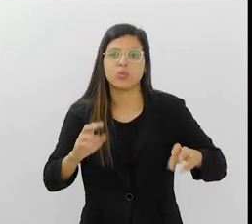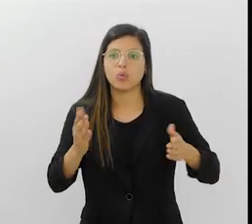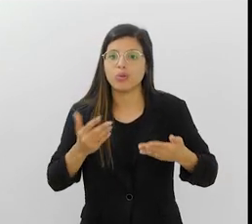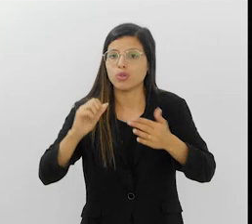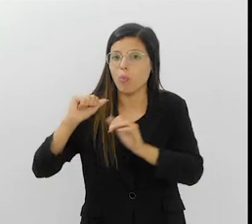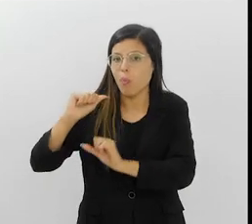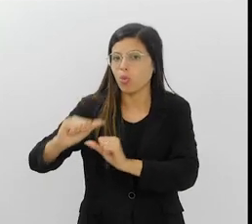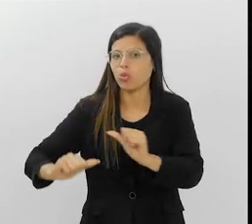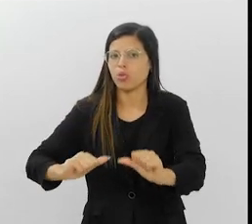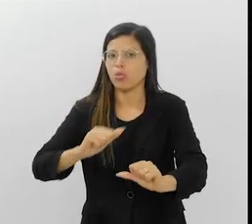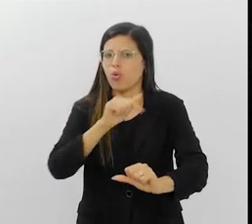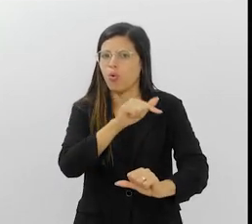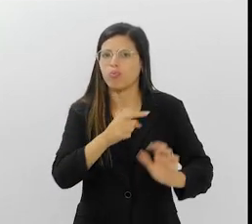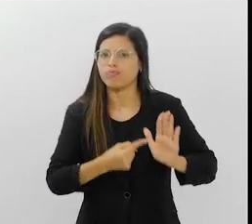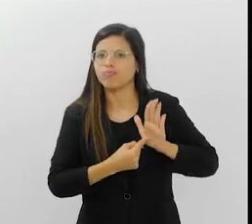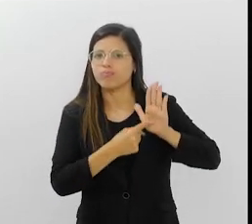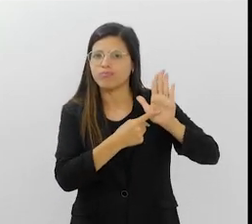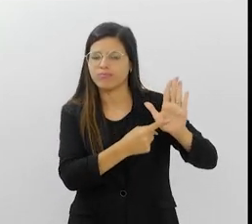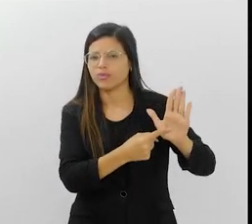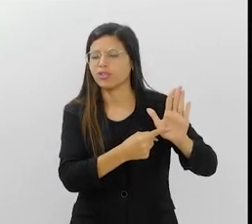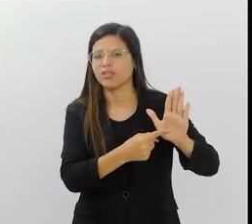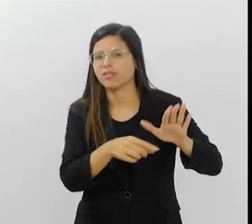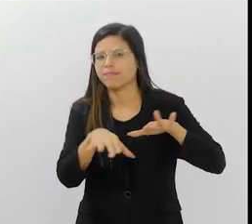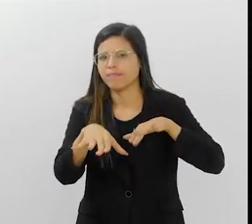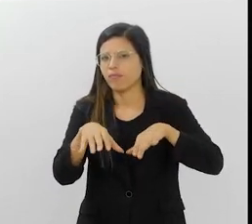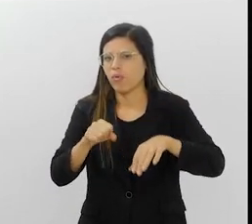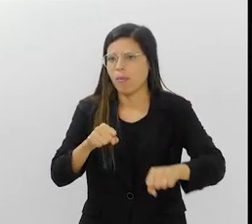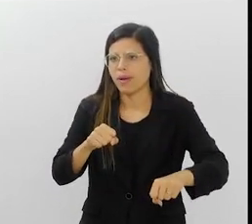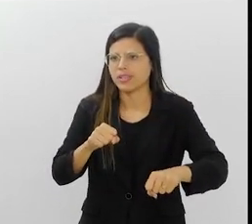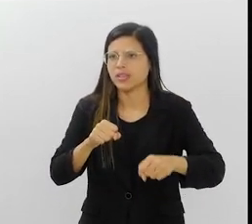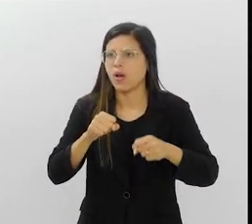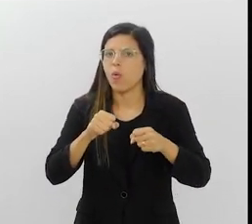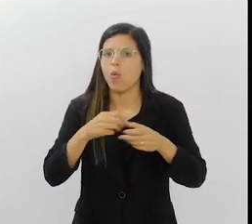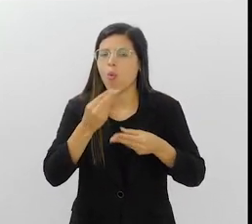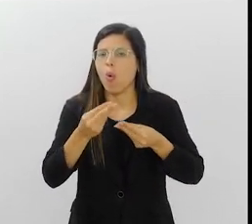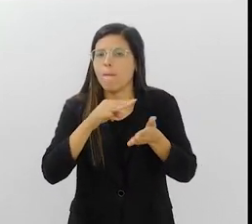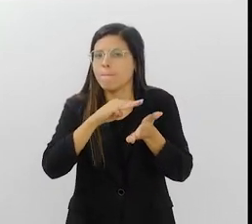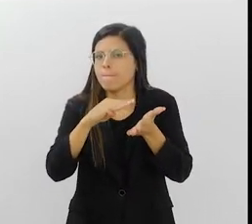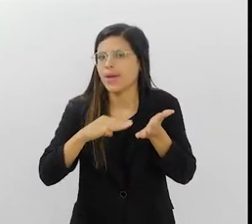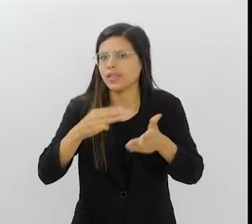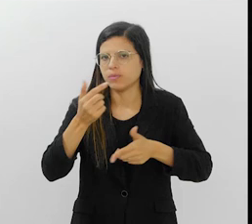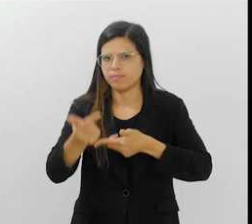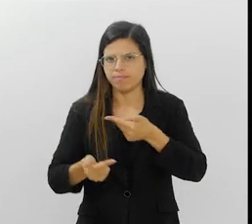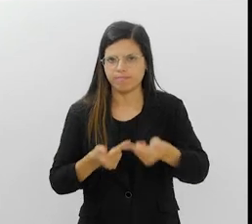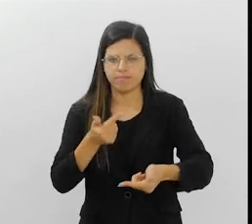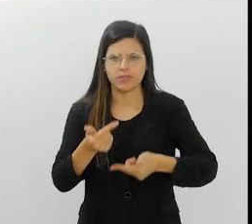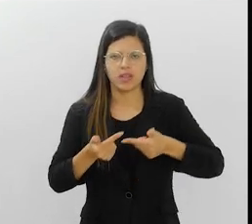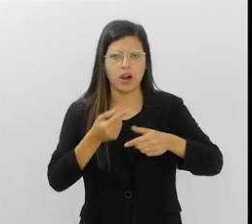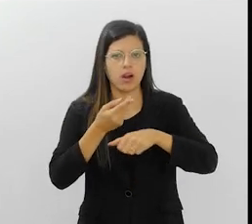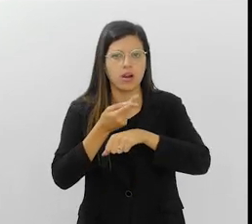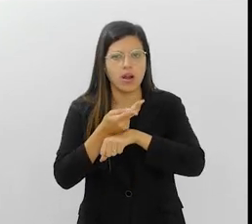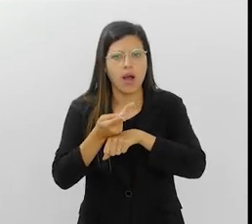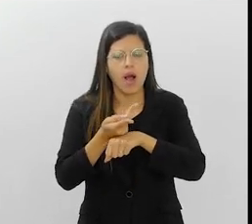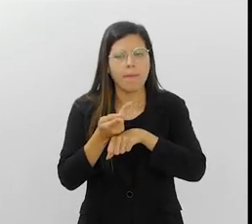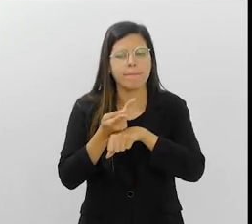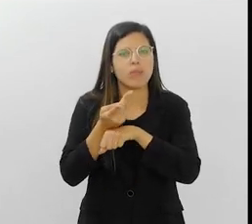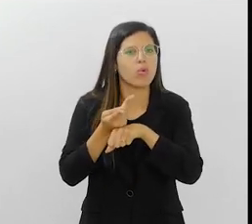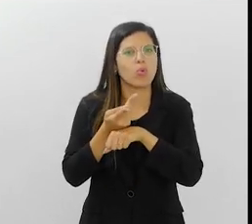tal, hoje já mudou muito. Você vê Cláudio mostrando aqui a sua formação, o seu método de trabalho, a